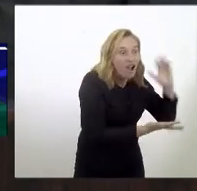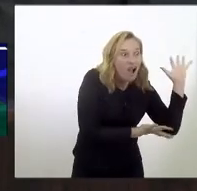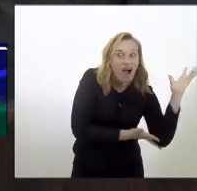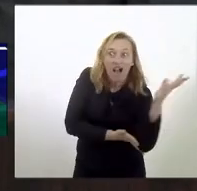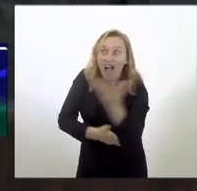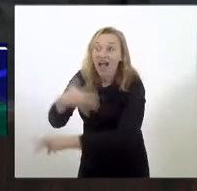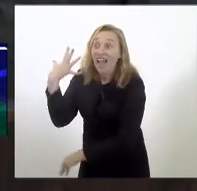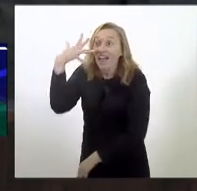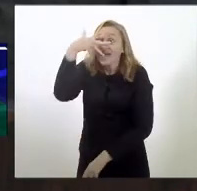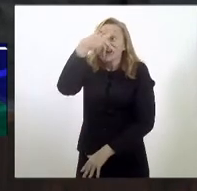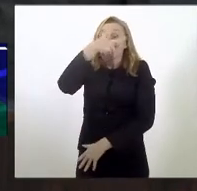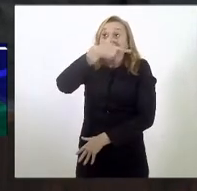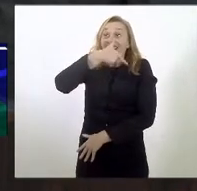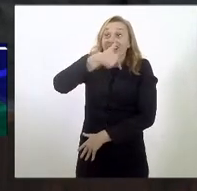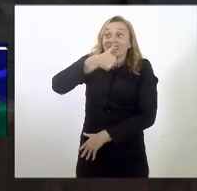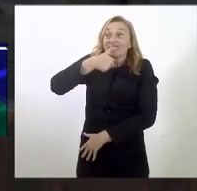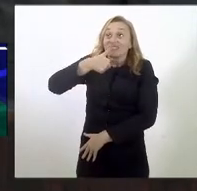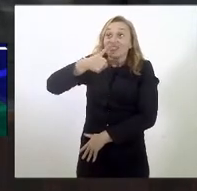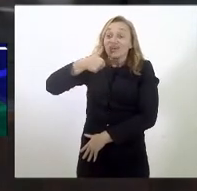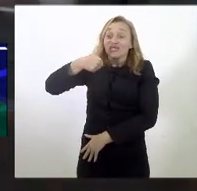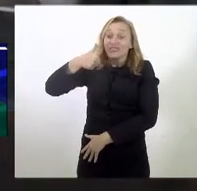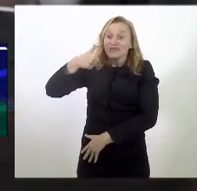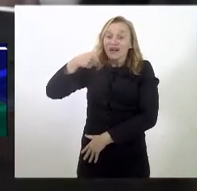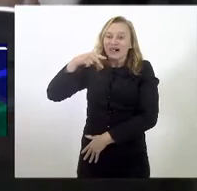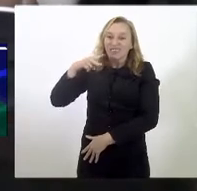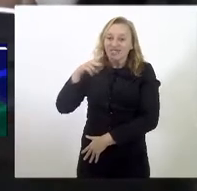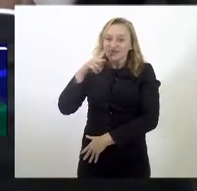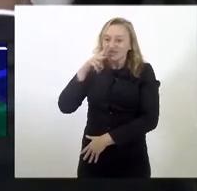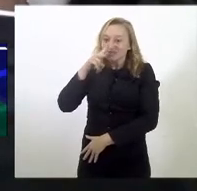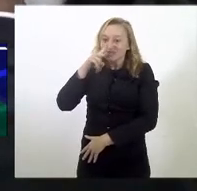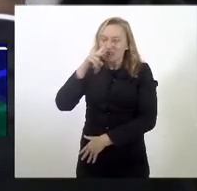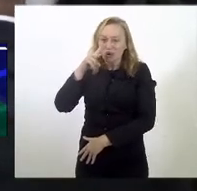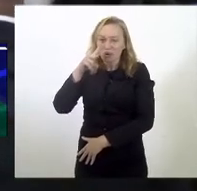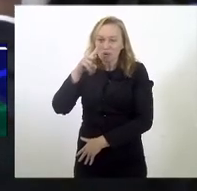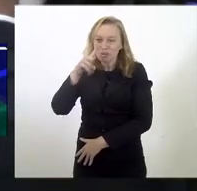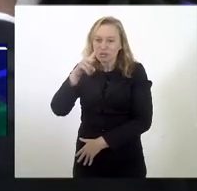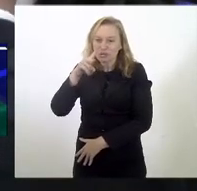natureza, és belo, és forte, impávido,